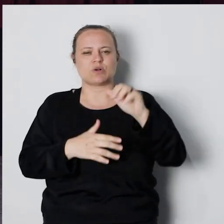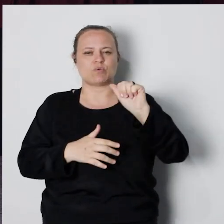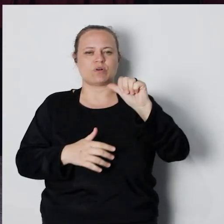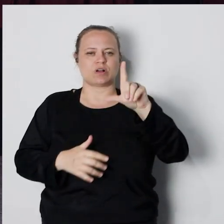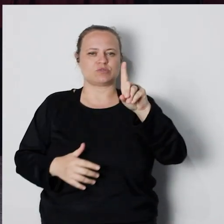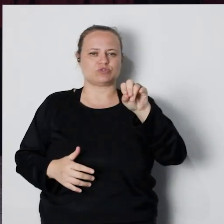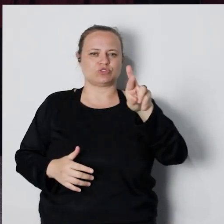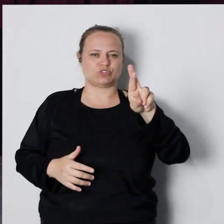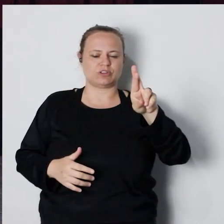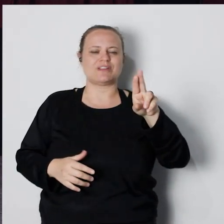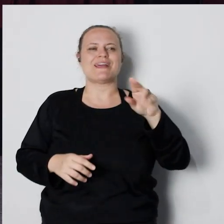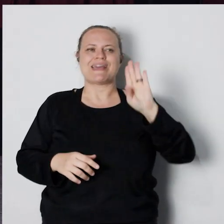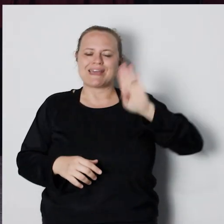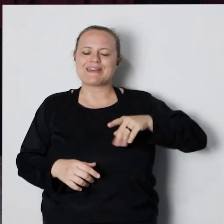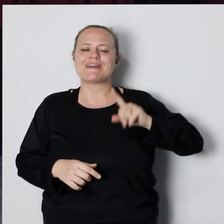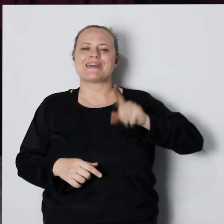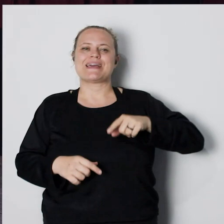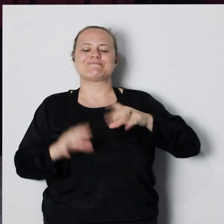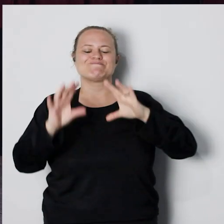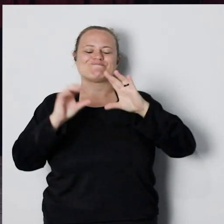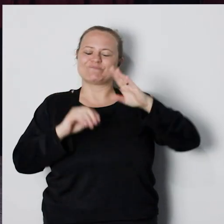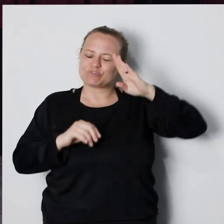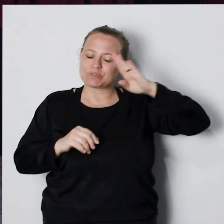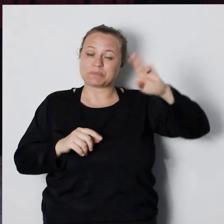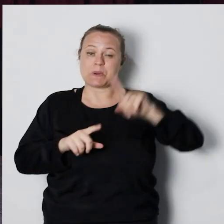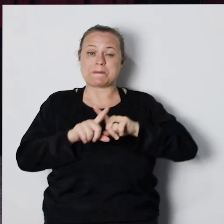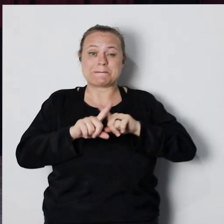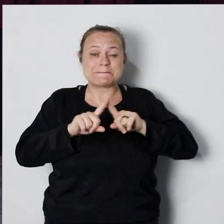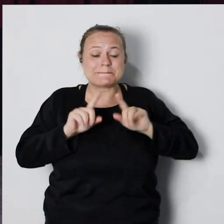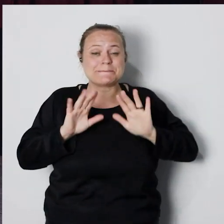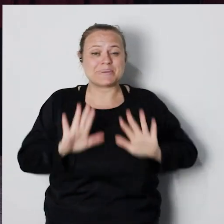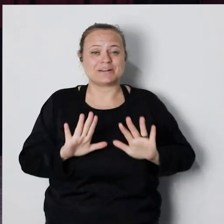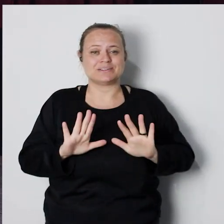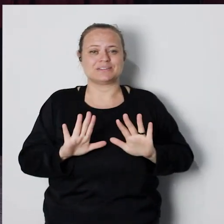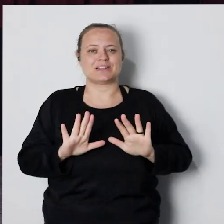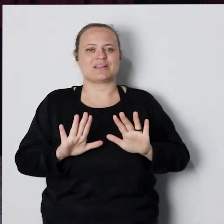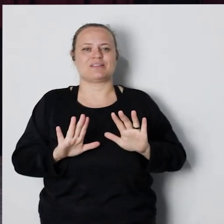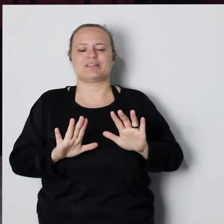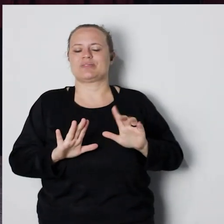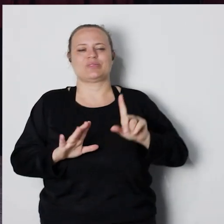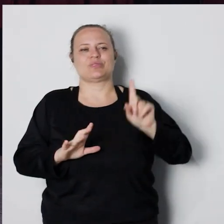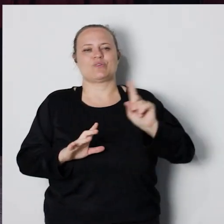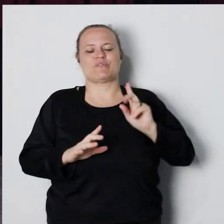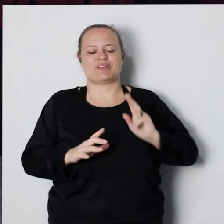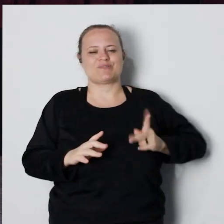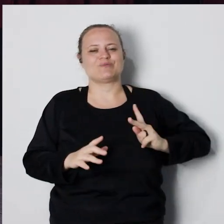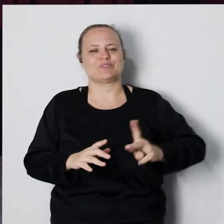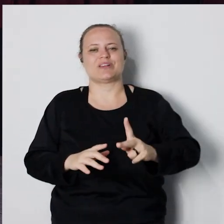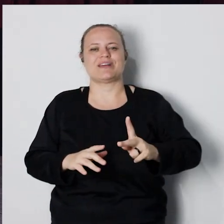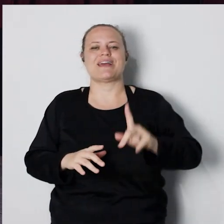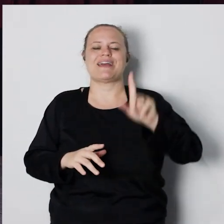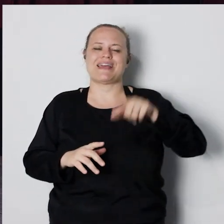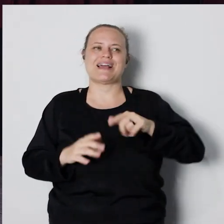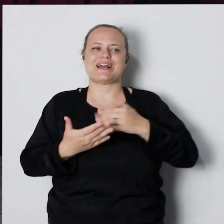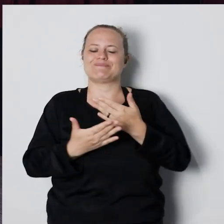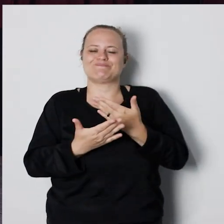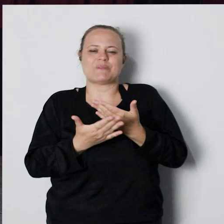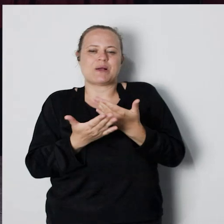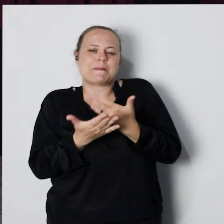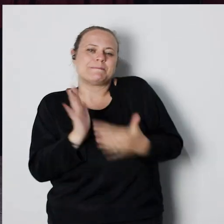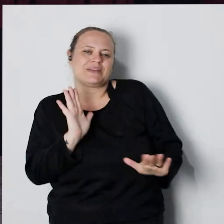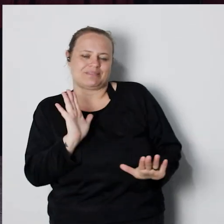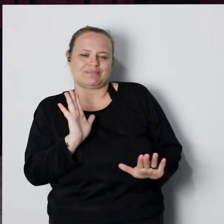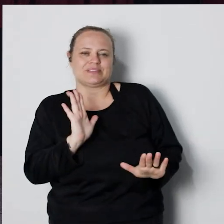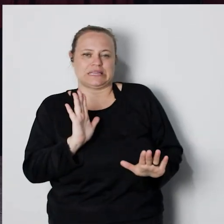últimos anos da organização que a cultura conquistou. A construção da Aldir Blanc mostrou isso, foi